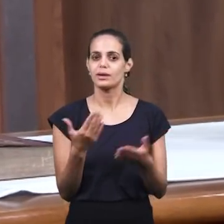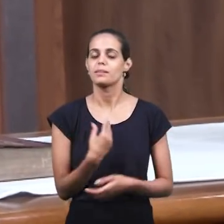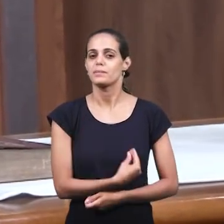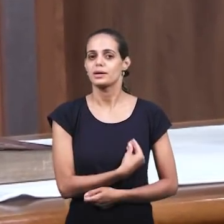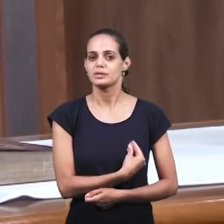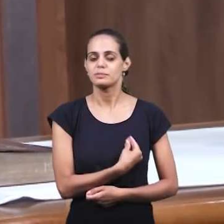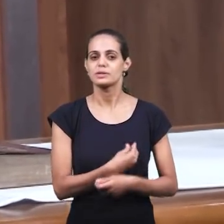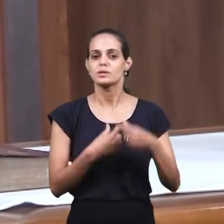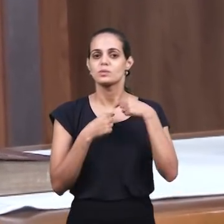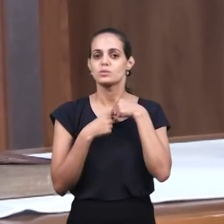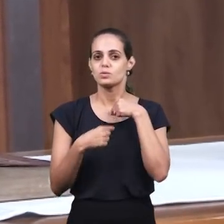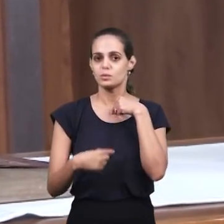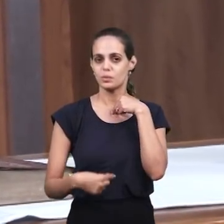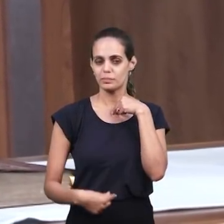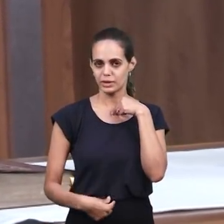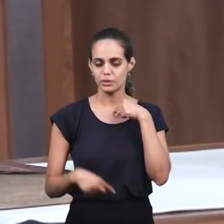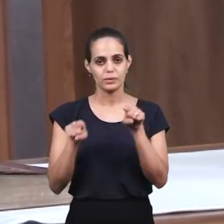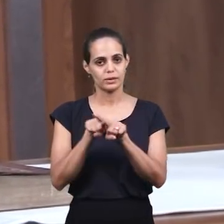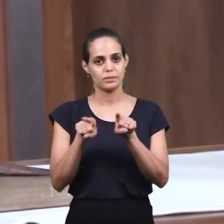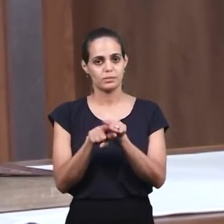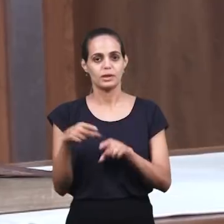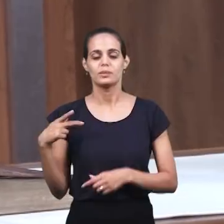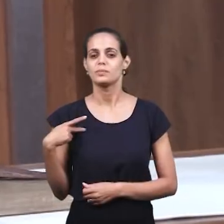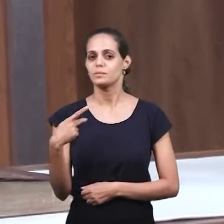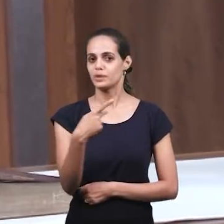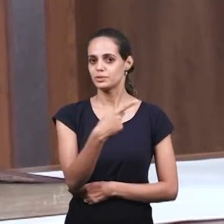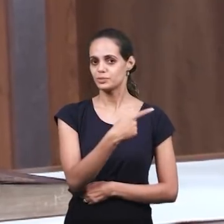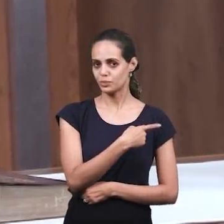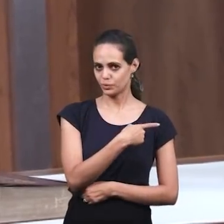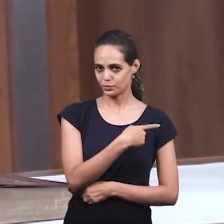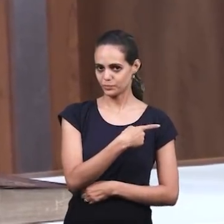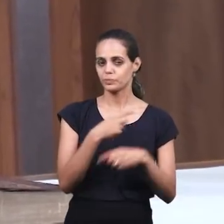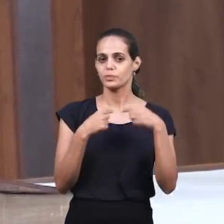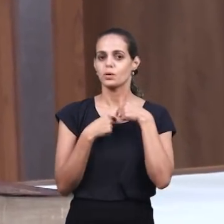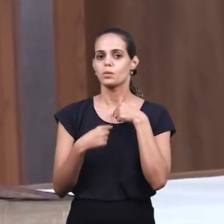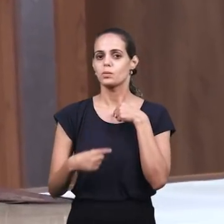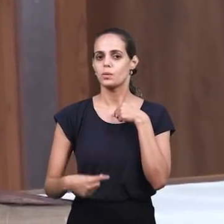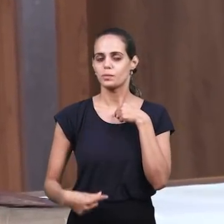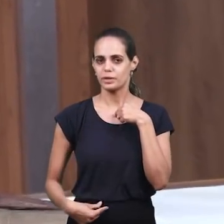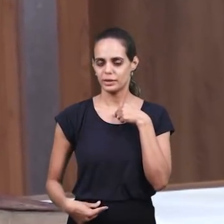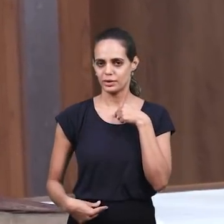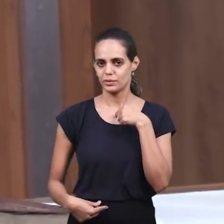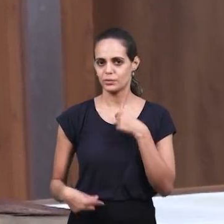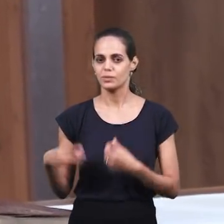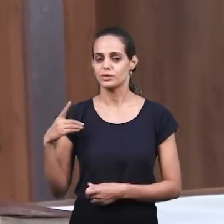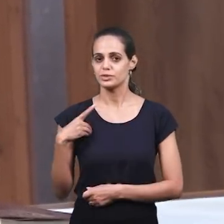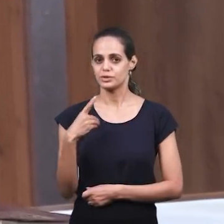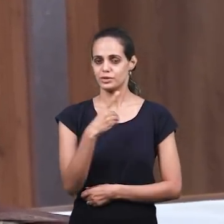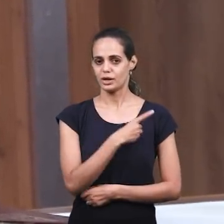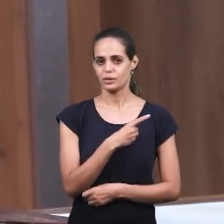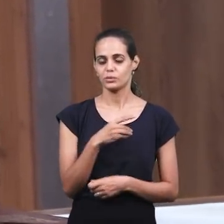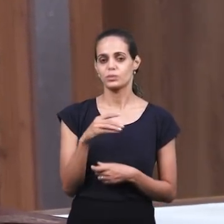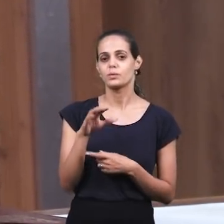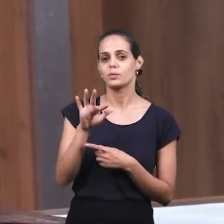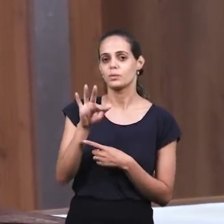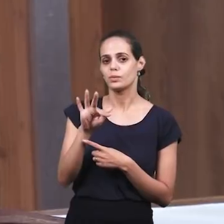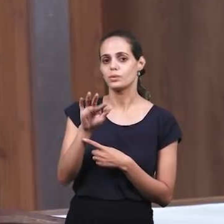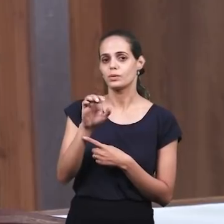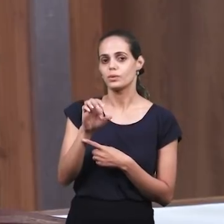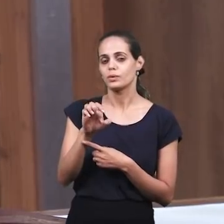de um obreiro e de um pastor ali no estado do Paraná. O obreiro é o nosso irmão diácono Tercílio, ele